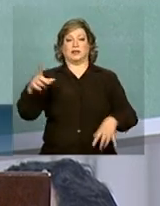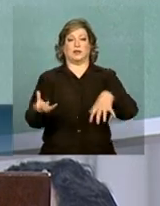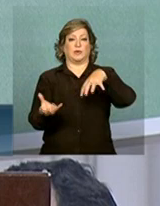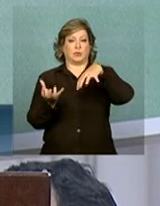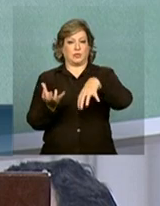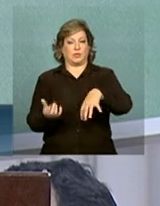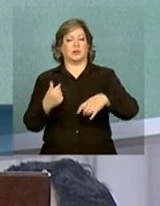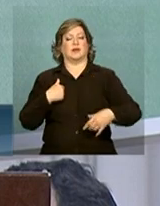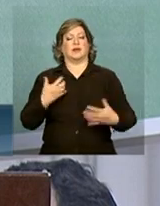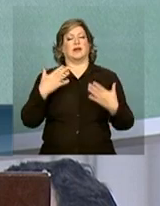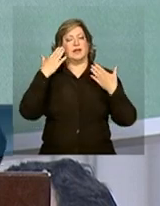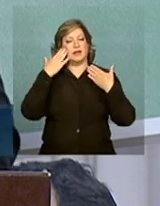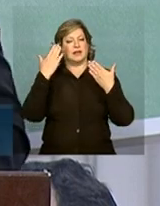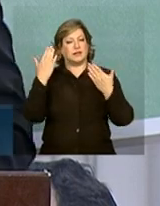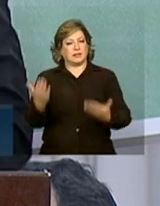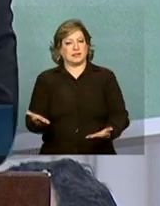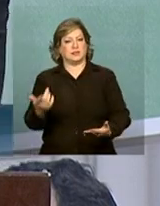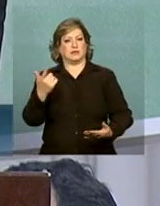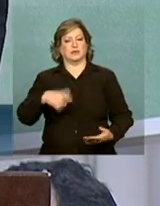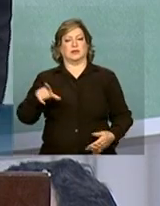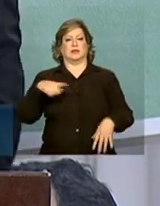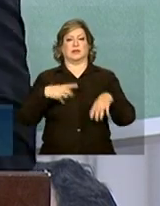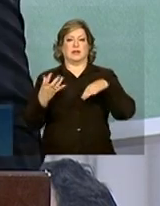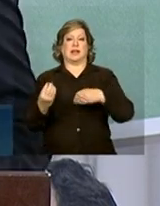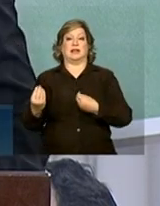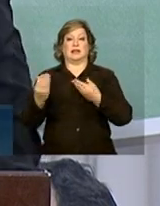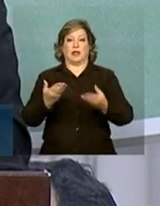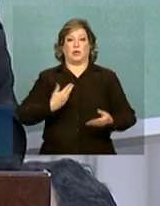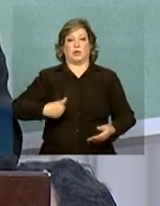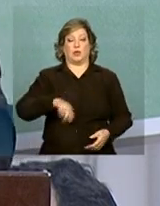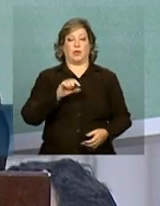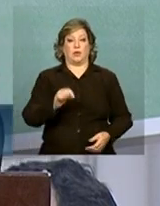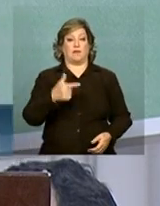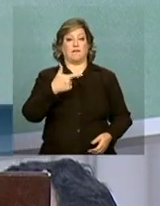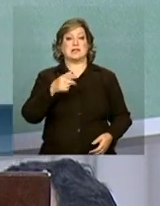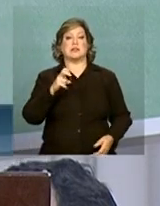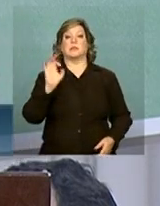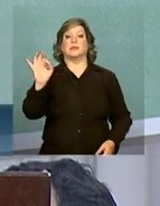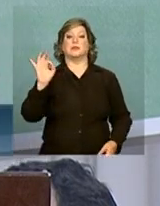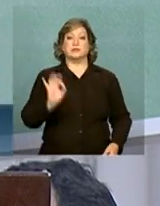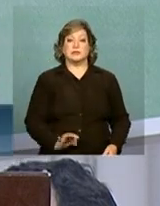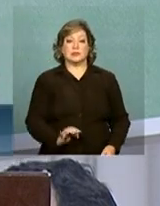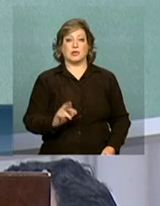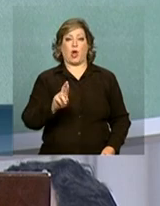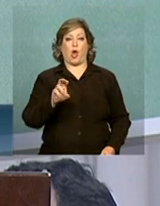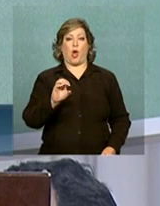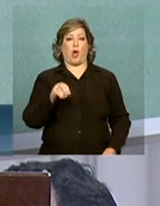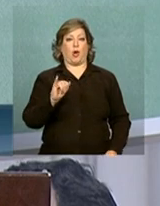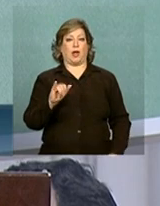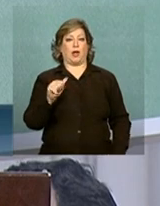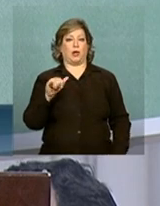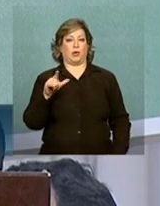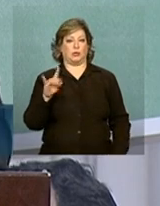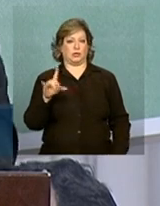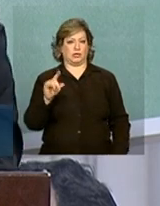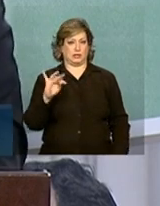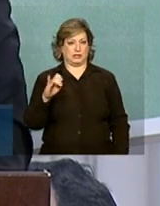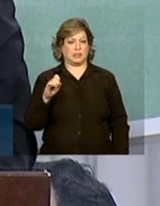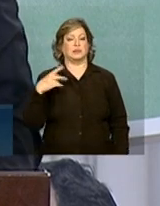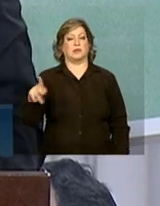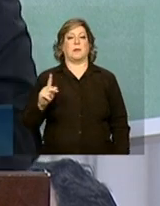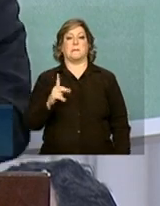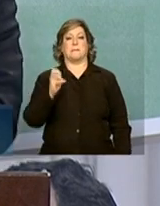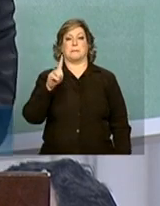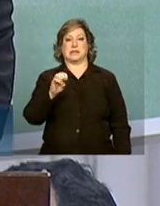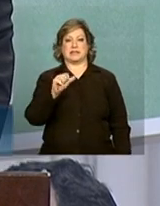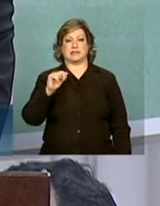quero agradecer mais uma vez, nos deu, que é de 25% dos royalties do pré-sal para a área da saúde.